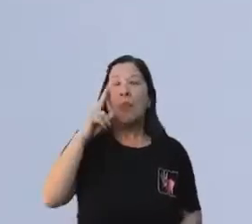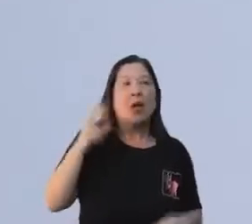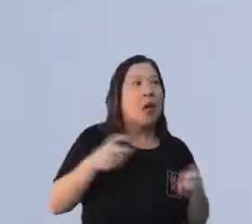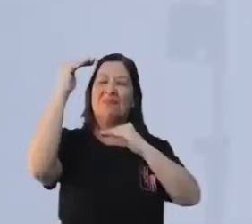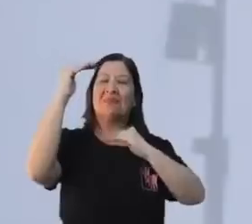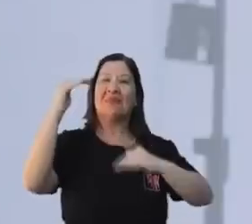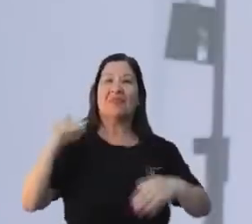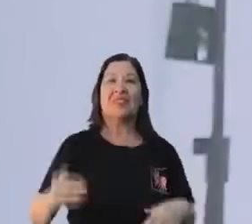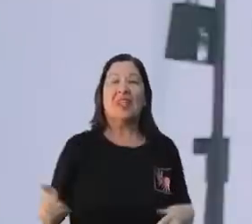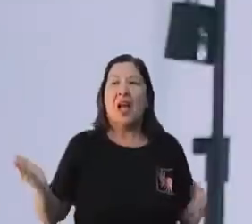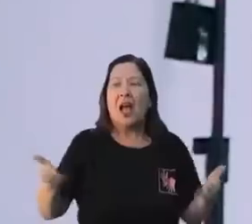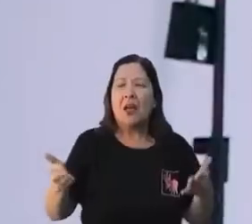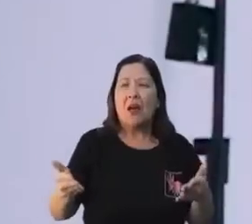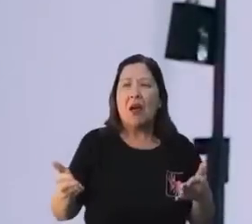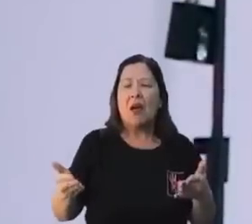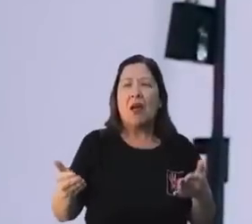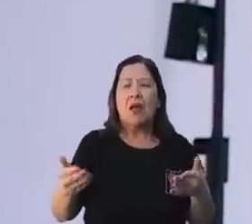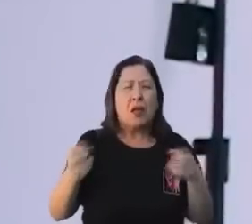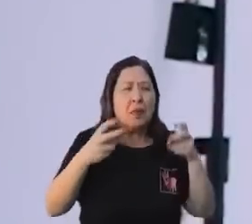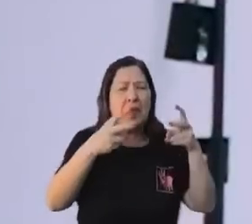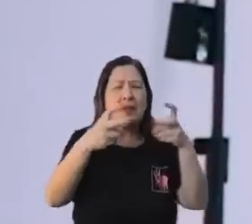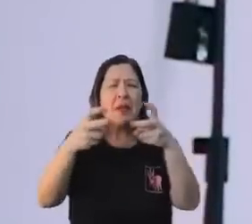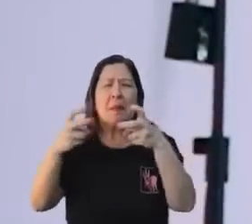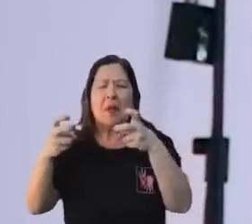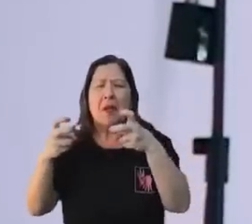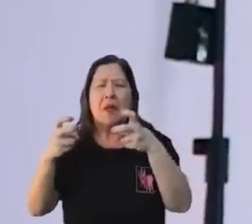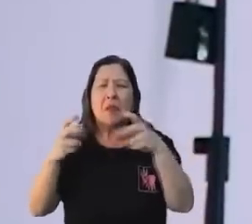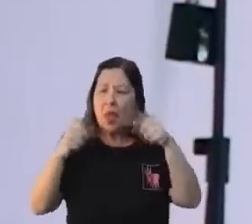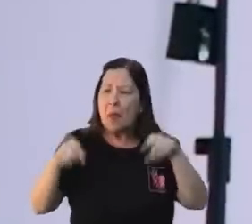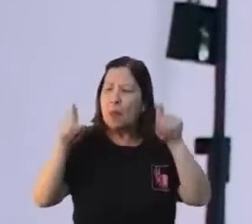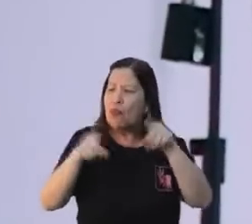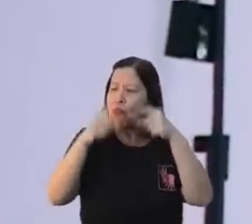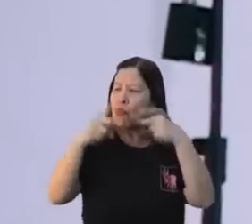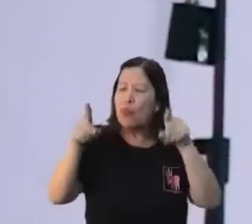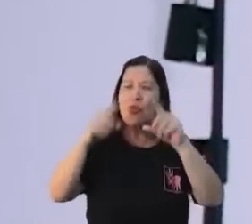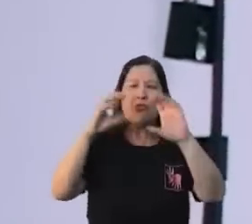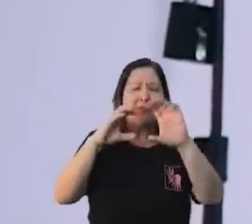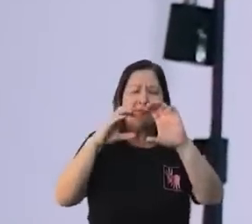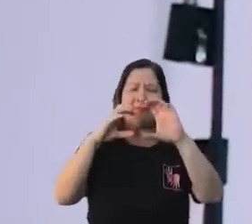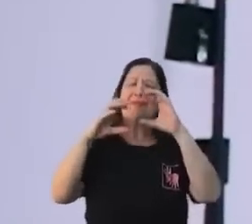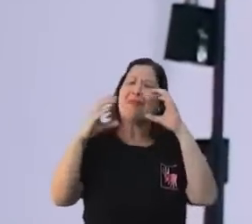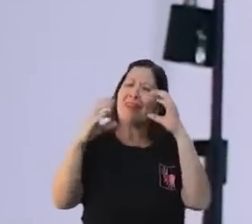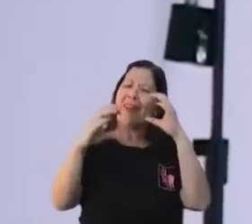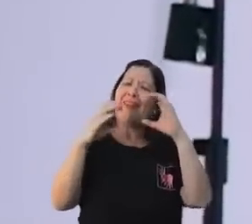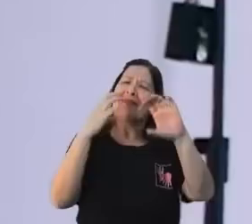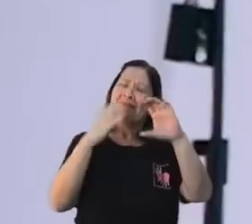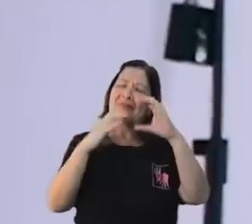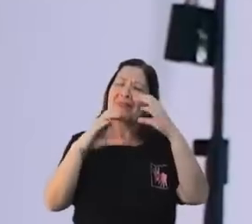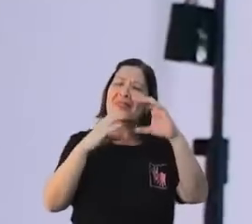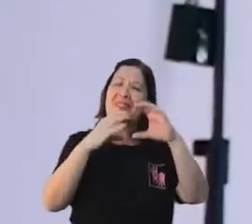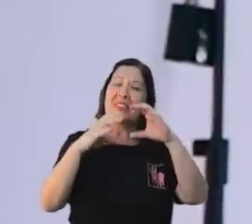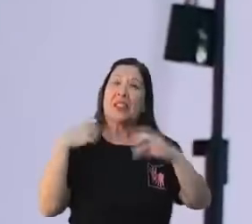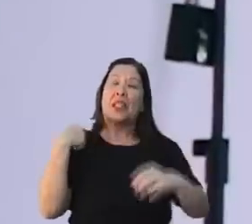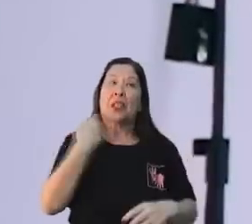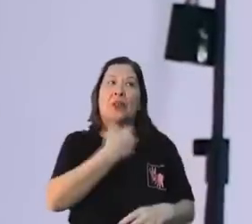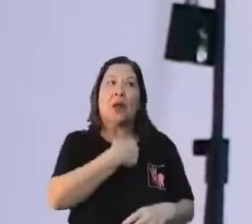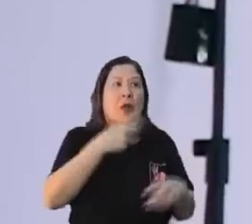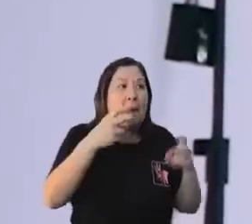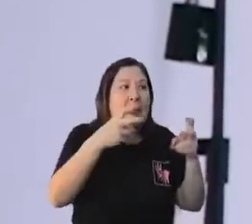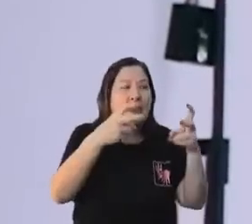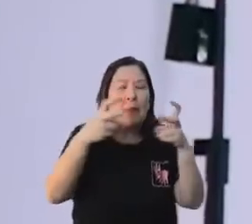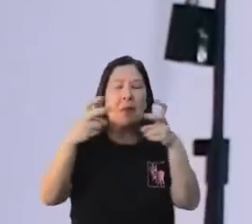avançando. É uma magnífica verdade. Não é em vão que os